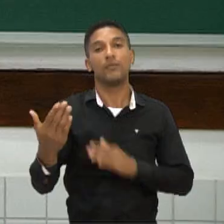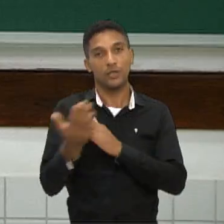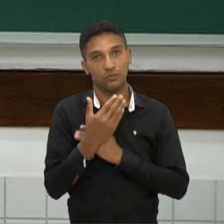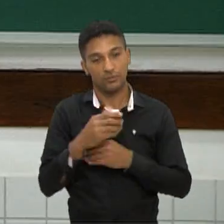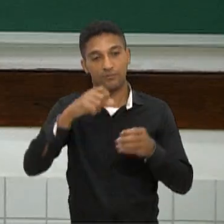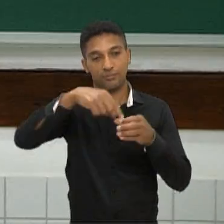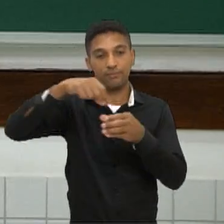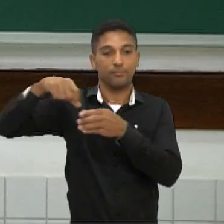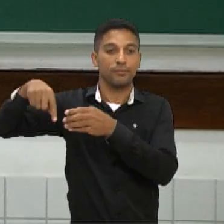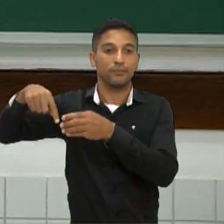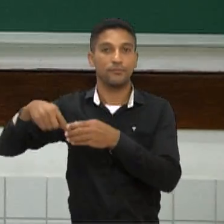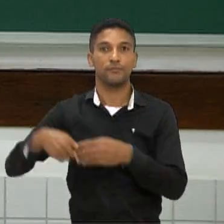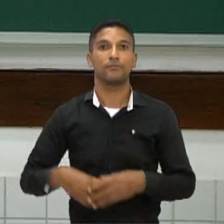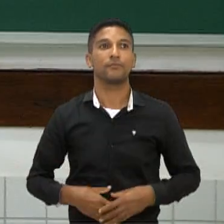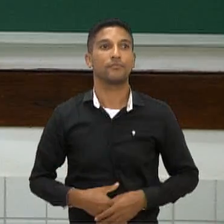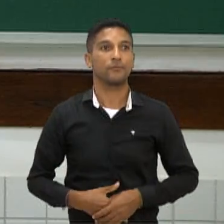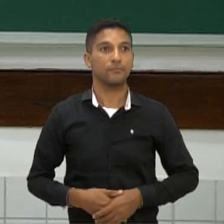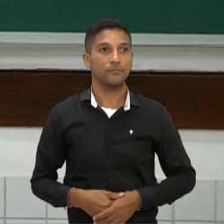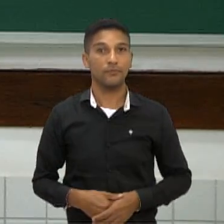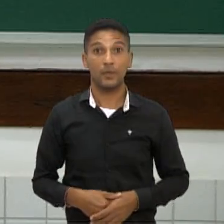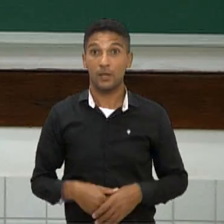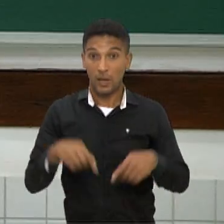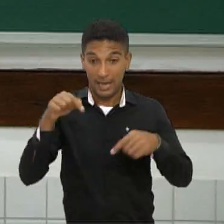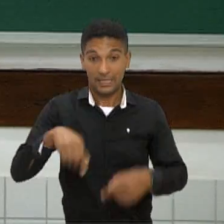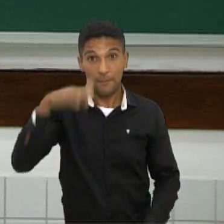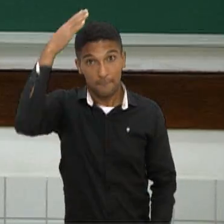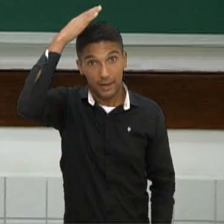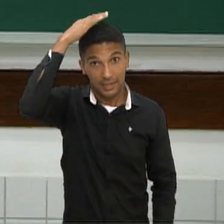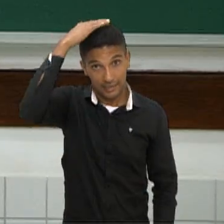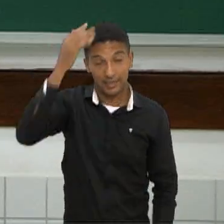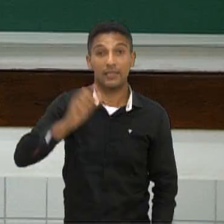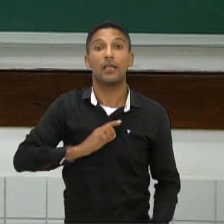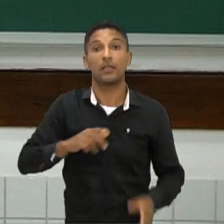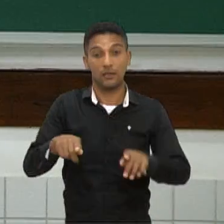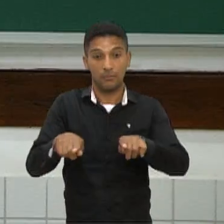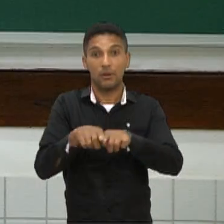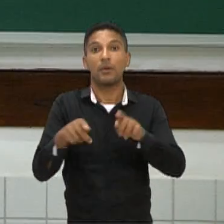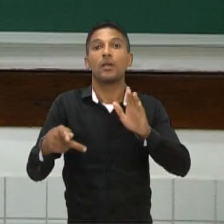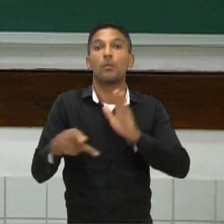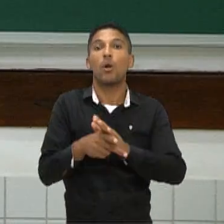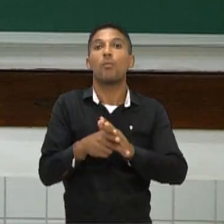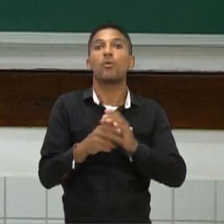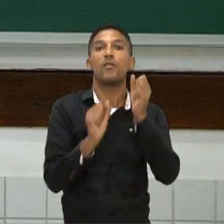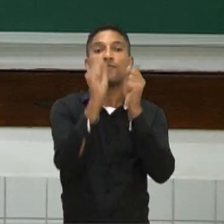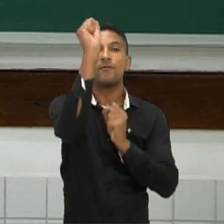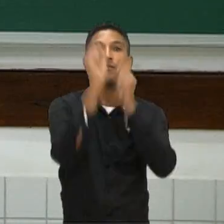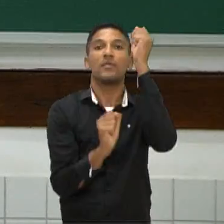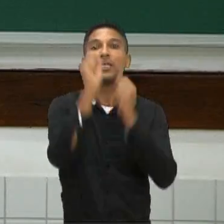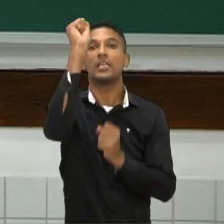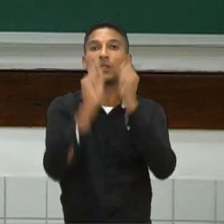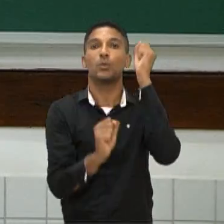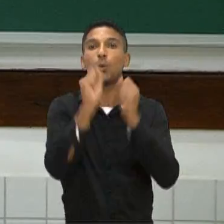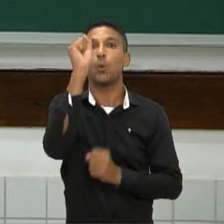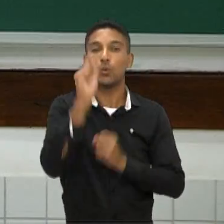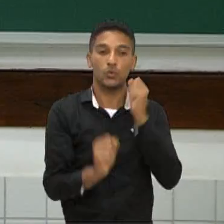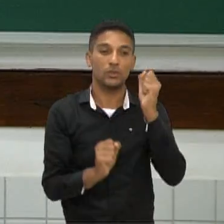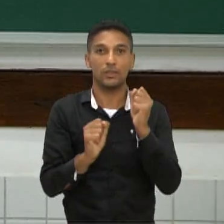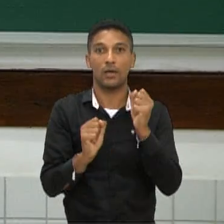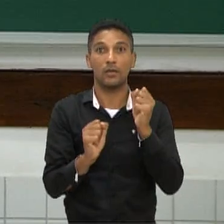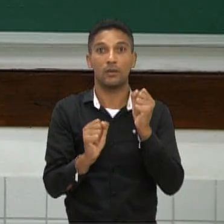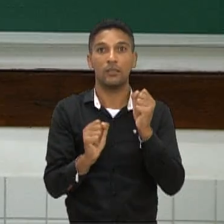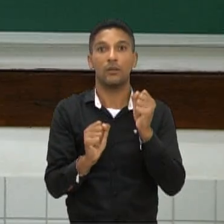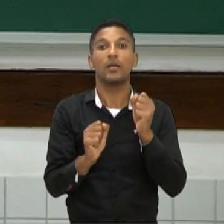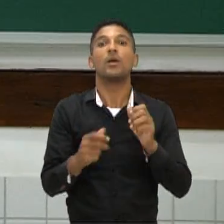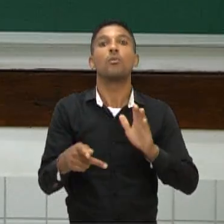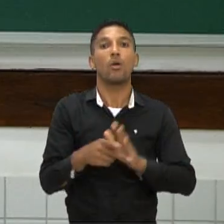quando eu falo bastante indústria relacionada ao petróleo, quer dizer que tem ali indústria petrolífera pelo Paraná inteiro?